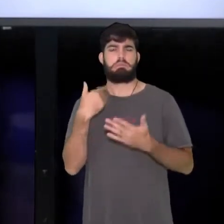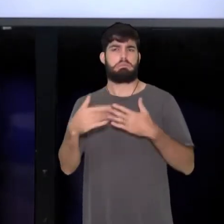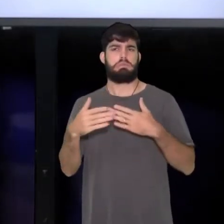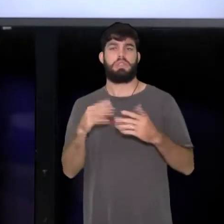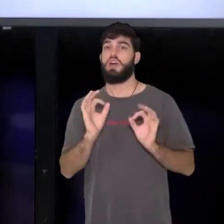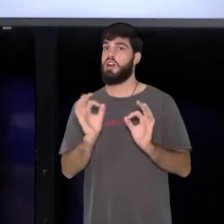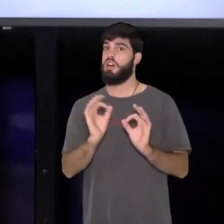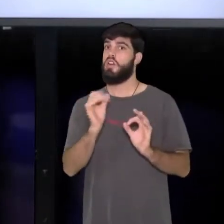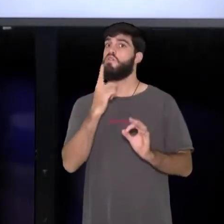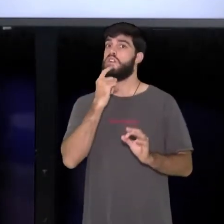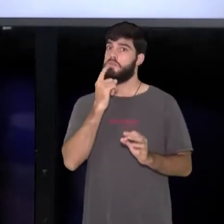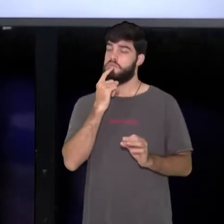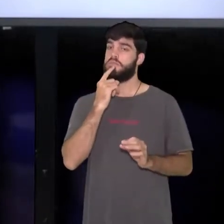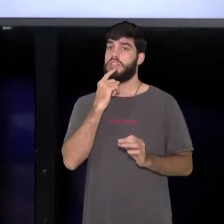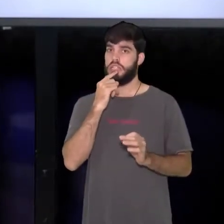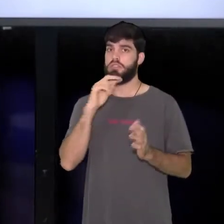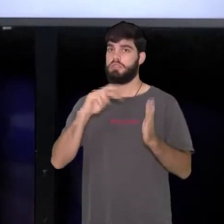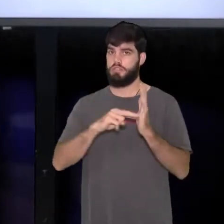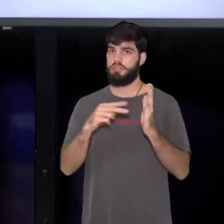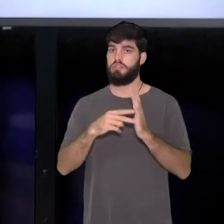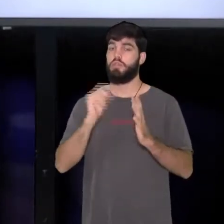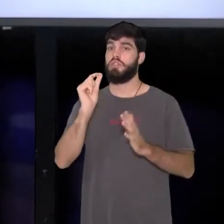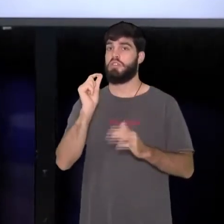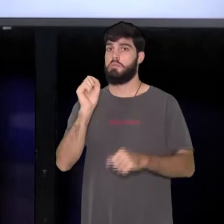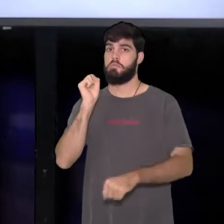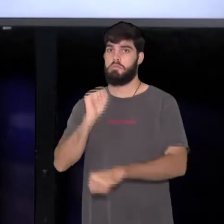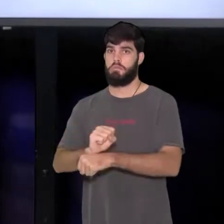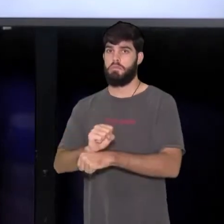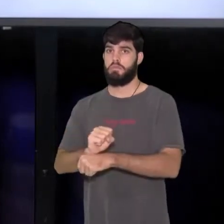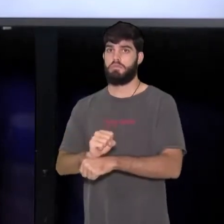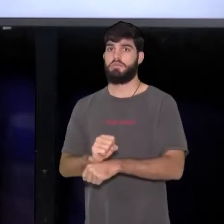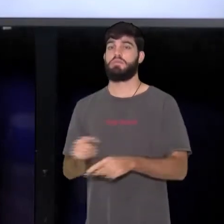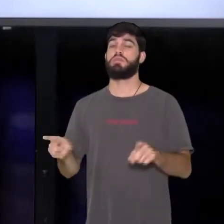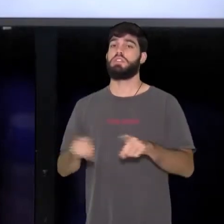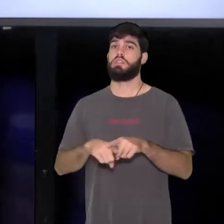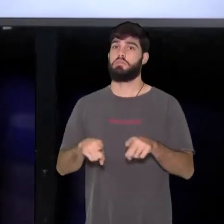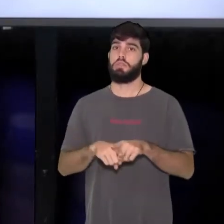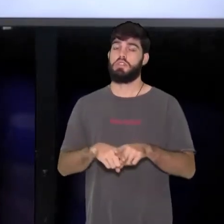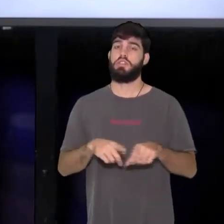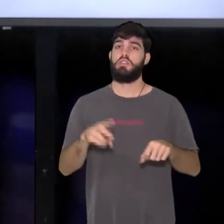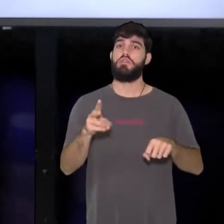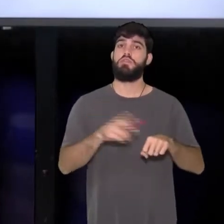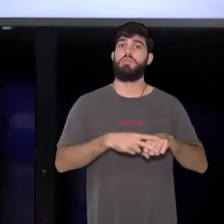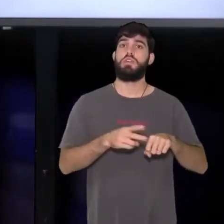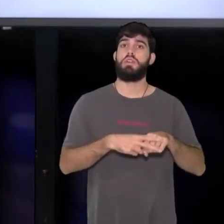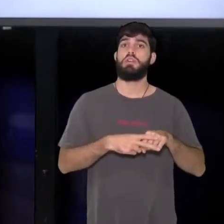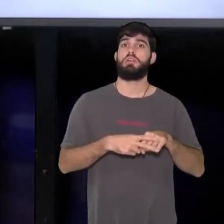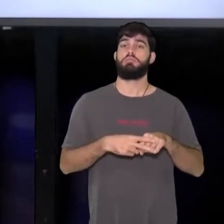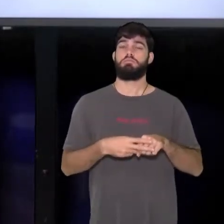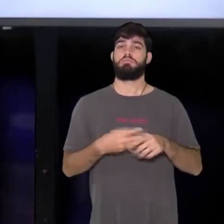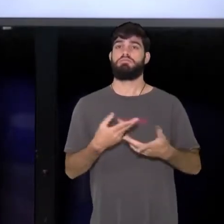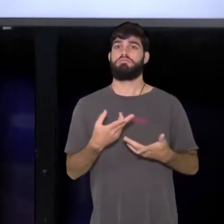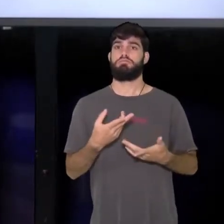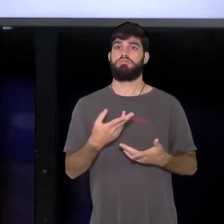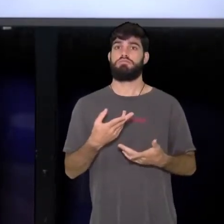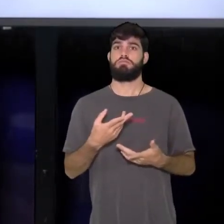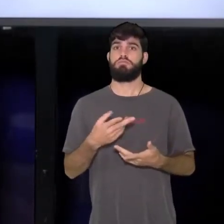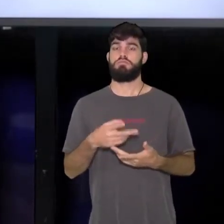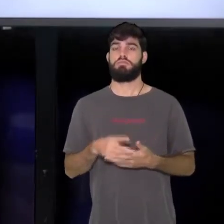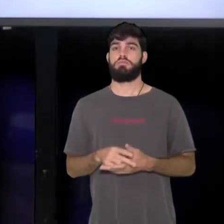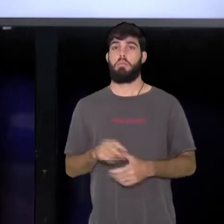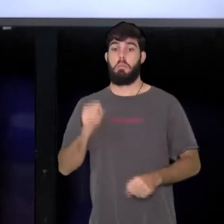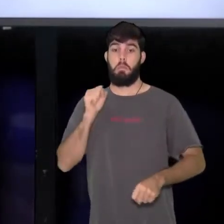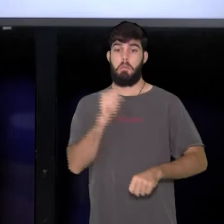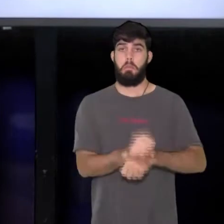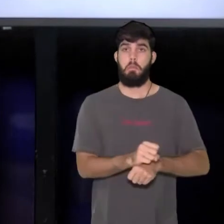porque o vermelho já tem esse sentido de pare. E o próprio verbo no imperativo, pare. Então eu tenho